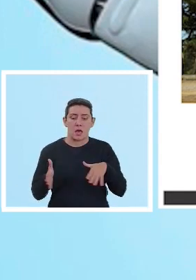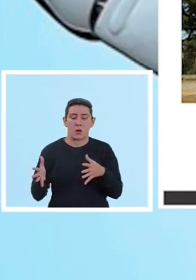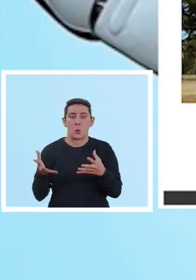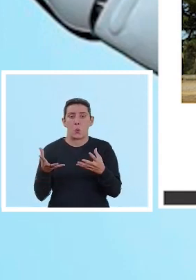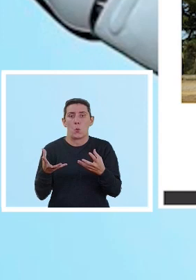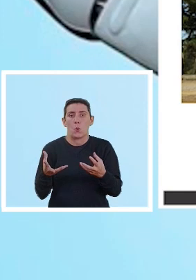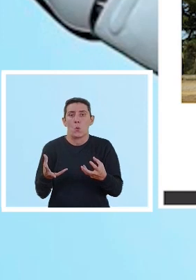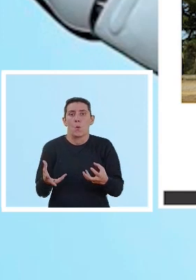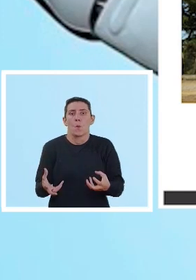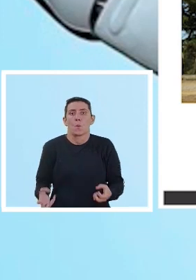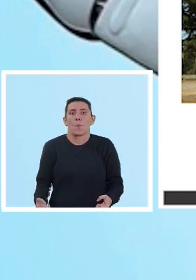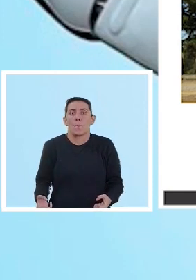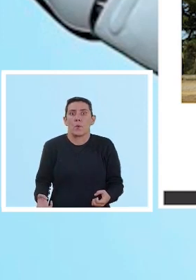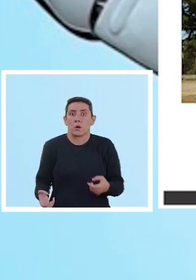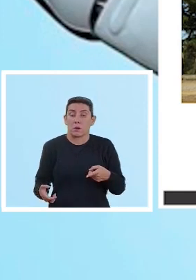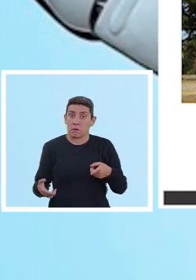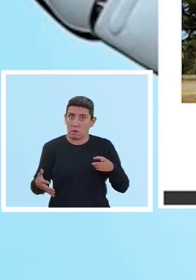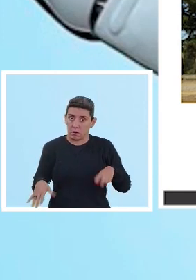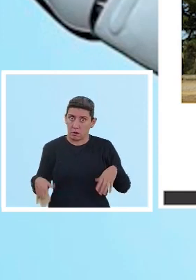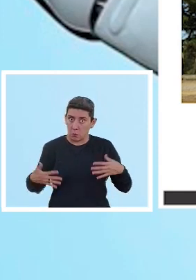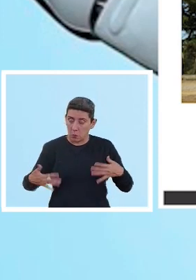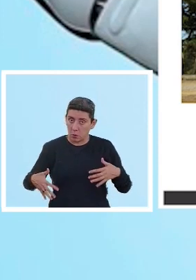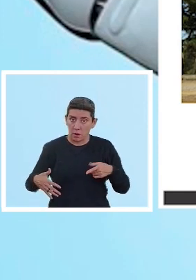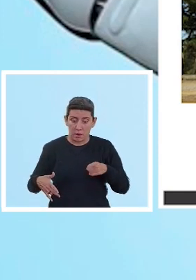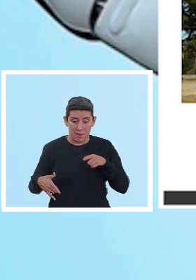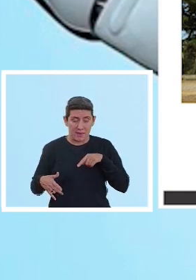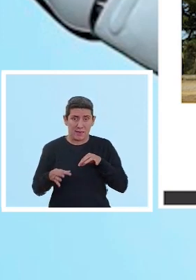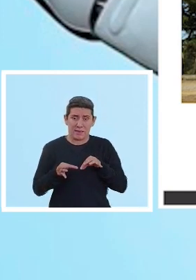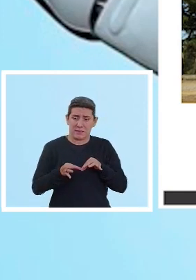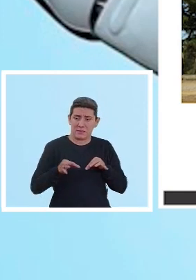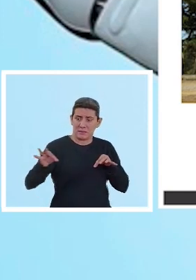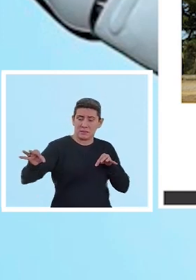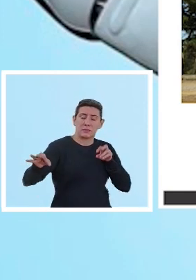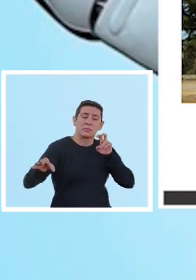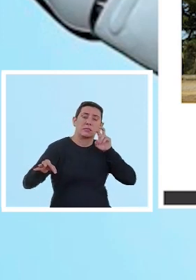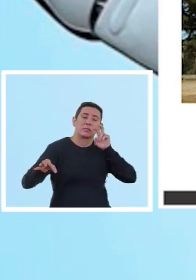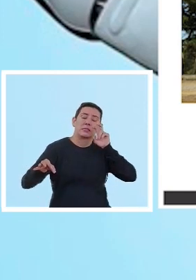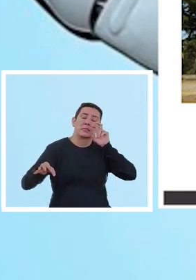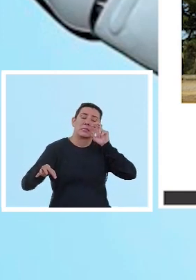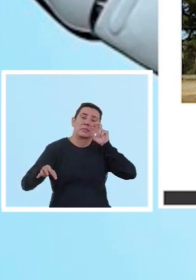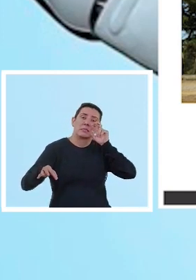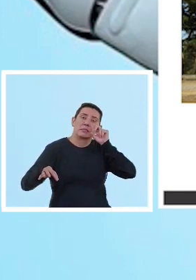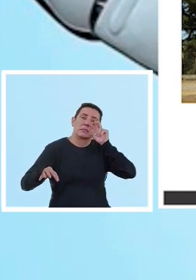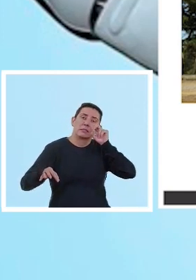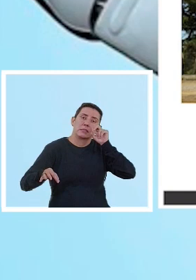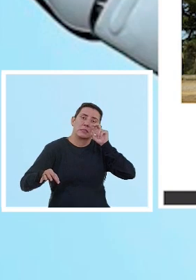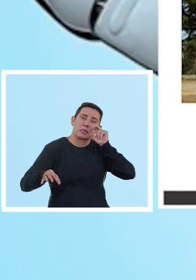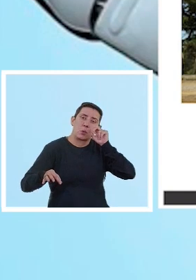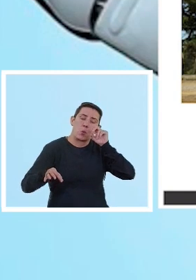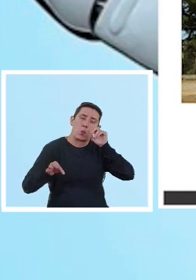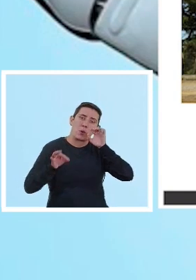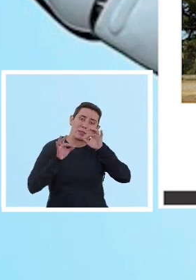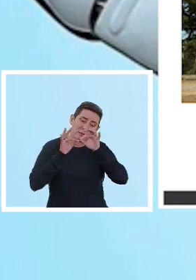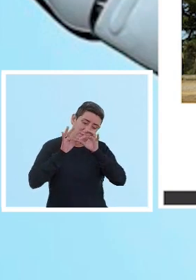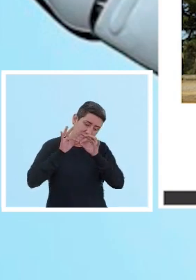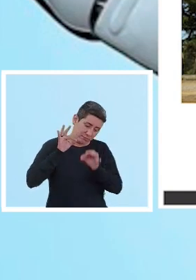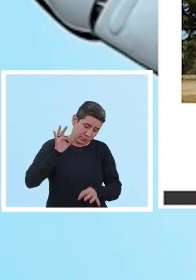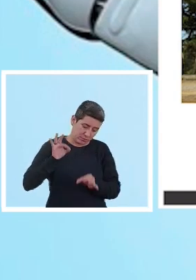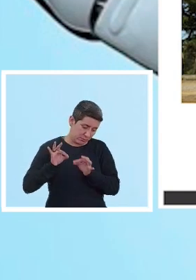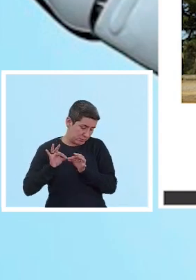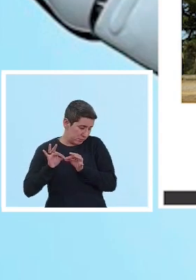ficou na areia é um rio de grande porte com cerca de 50 metros de Margem a margem